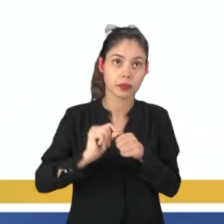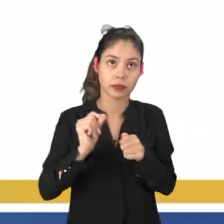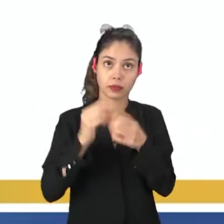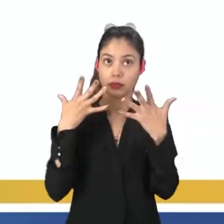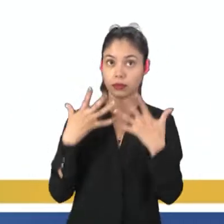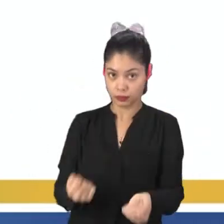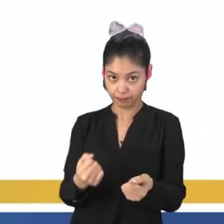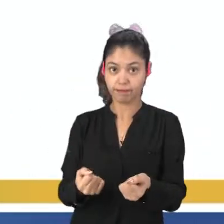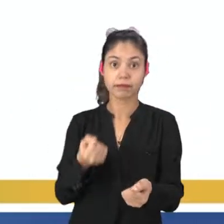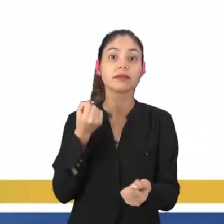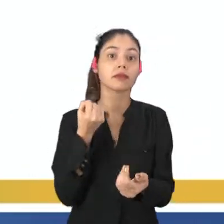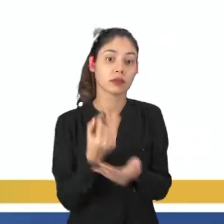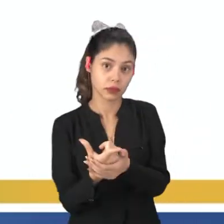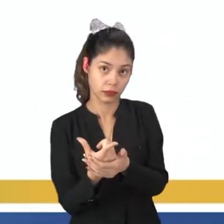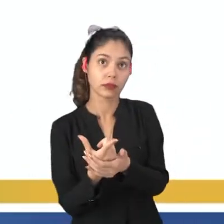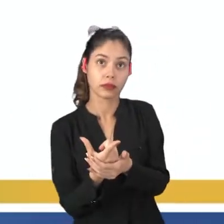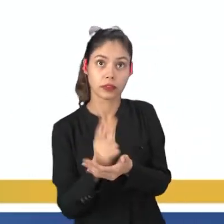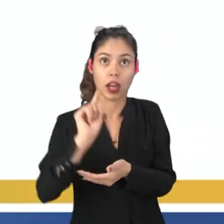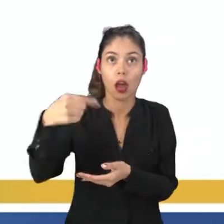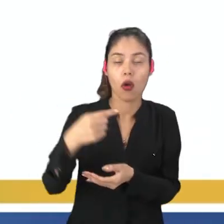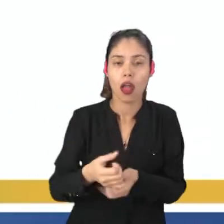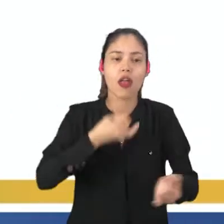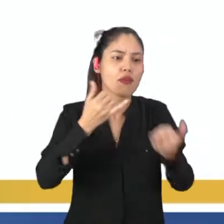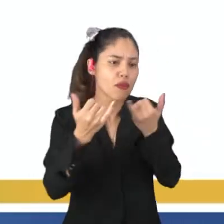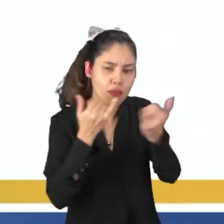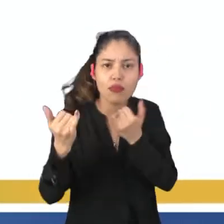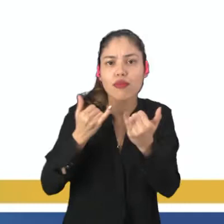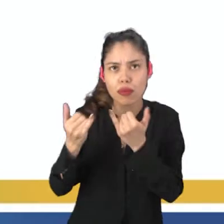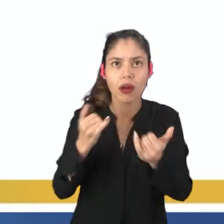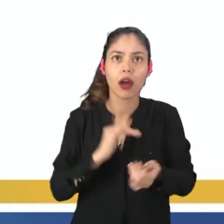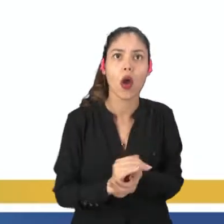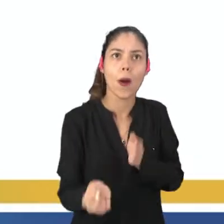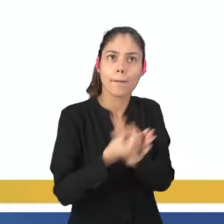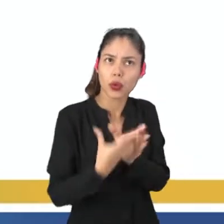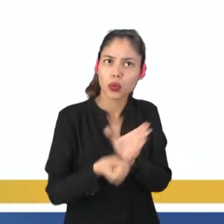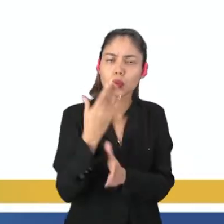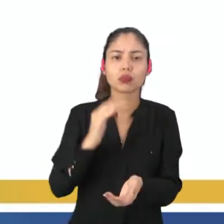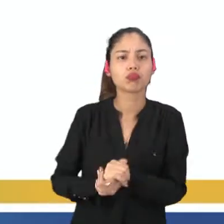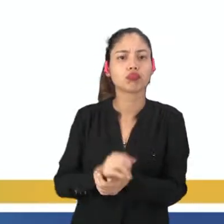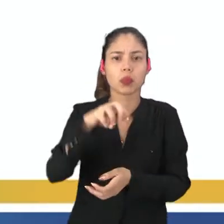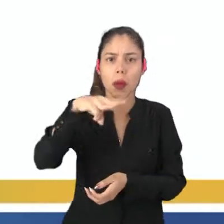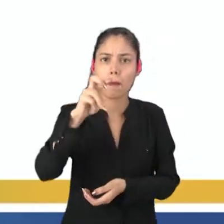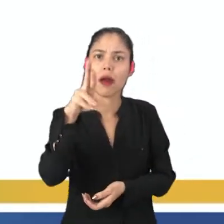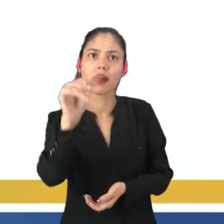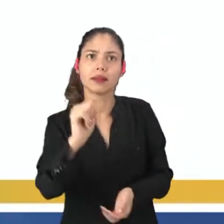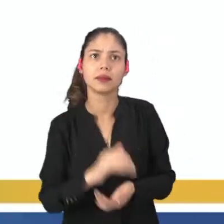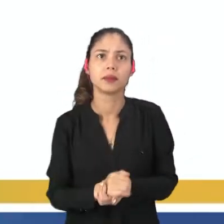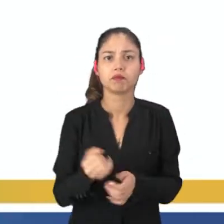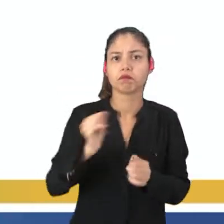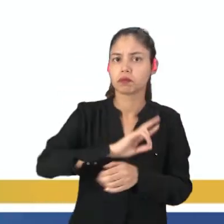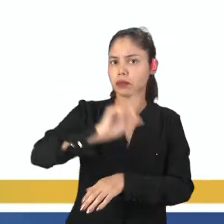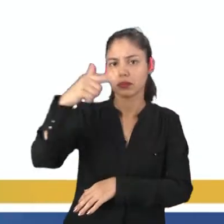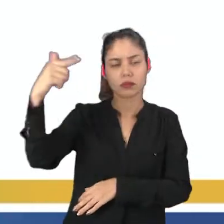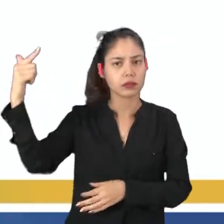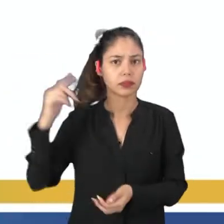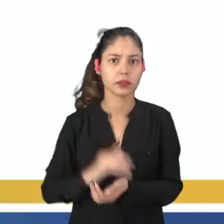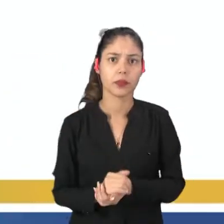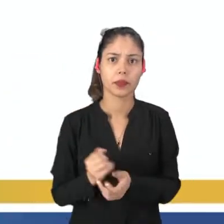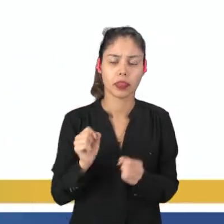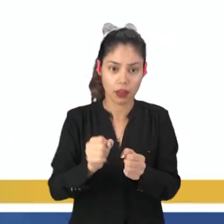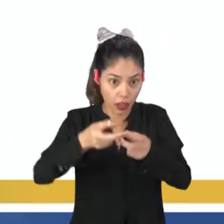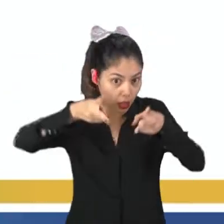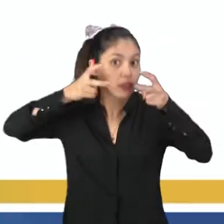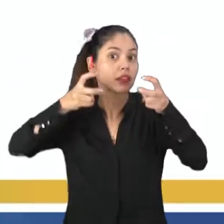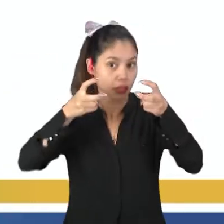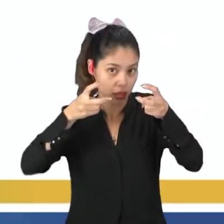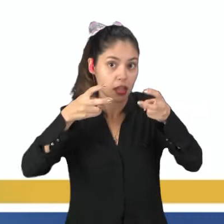consumidor a aderir ao que está sendo divulgado, um produto, uma marca, etc. É atrair a atenção do